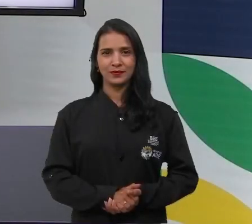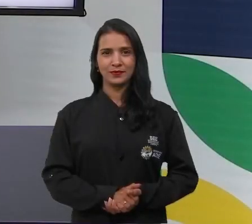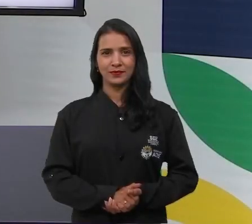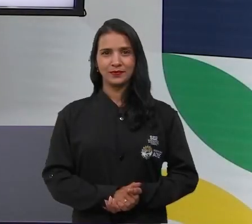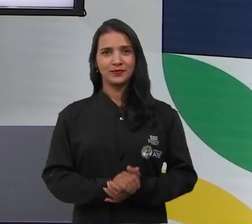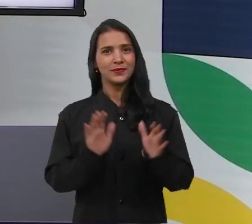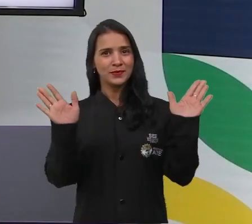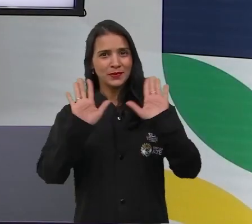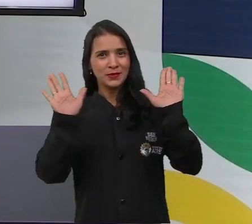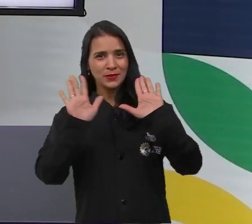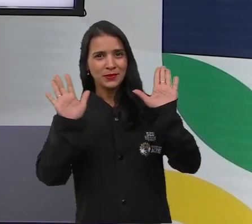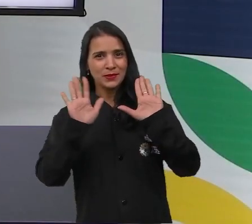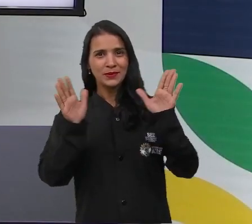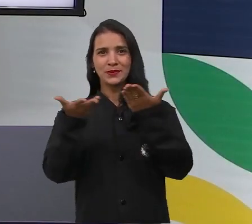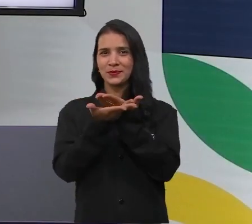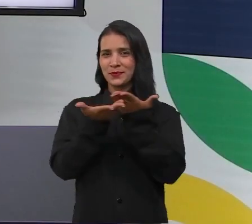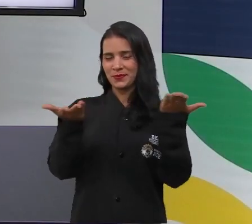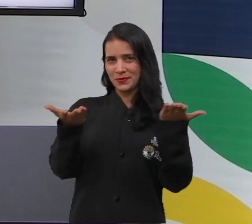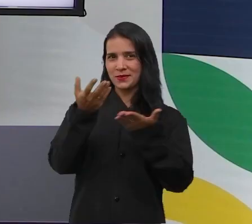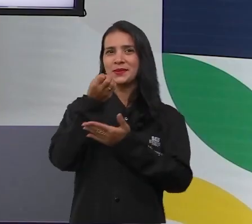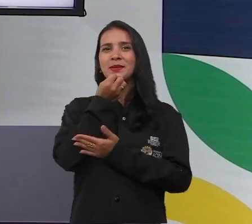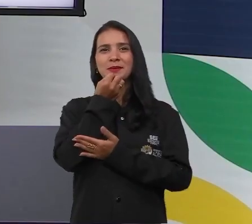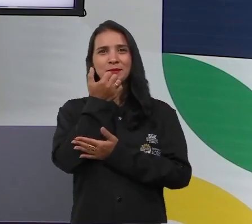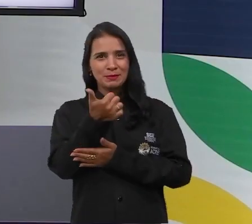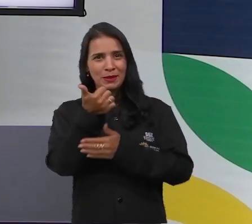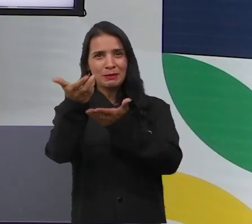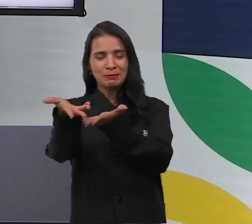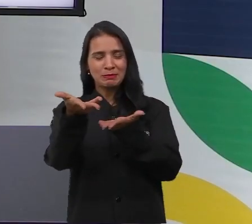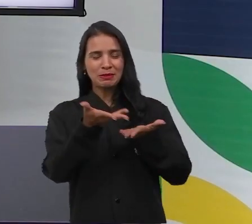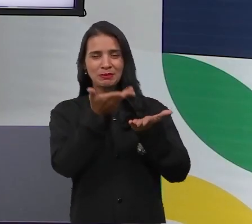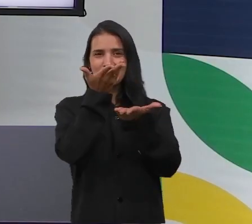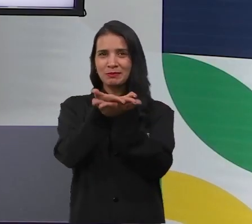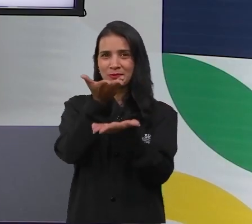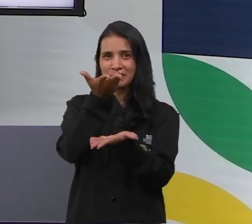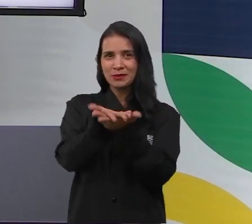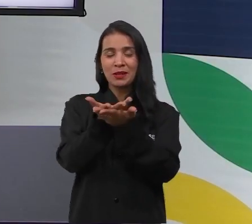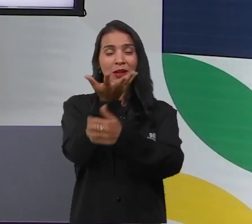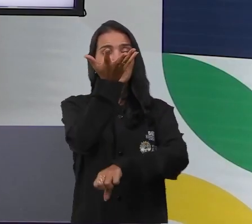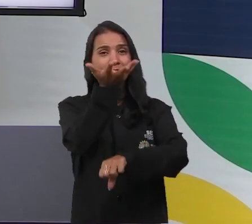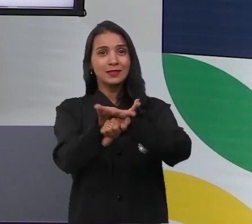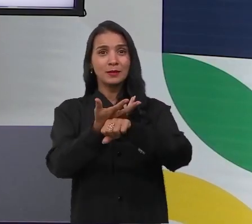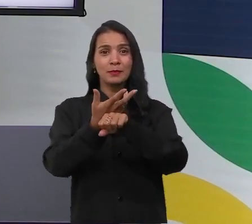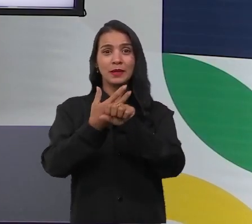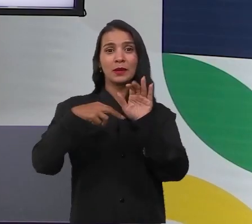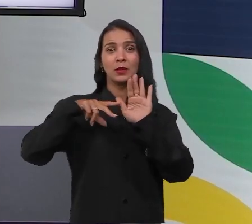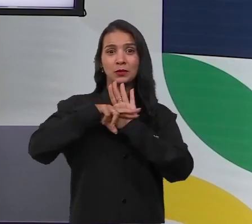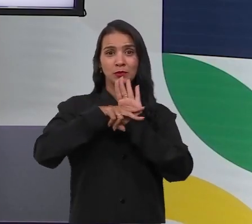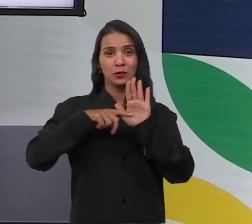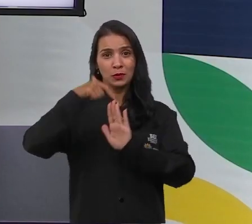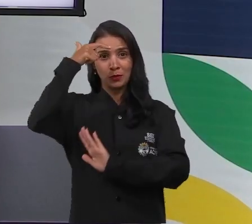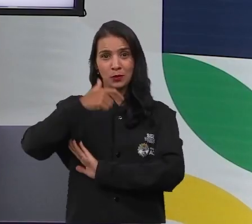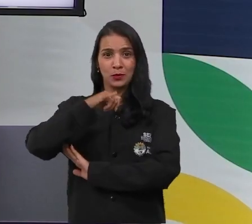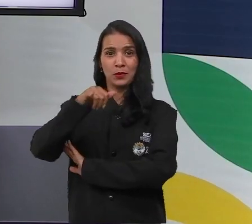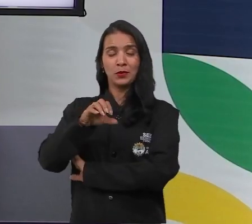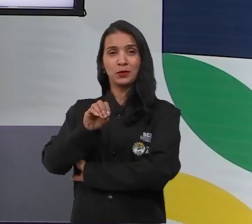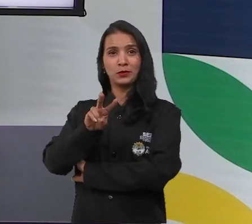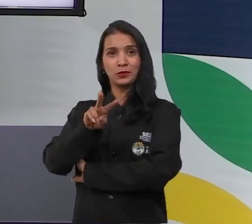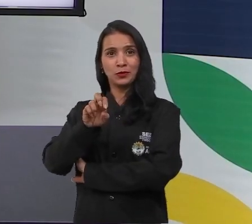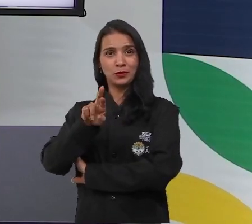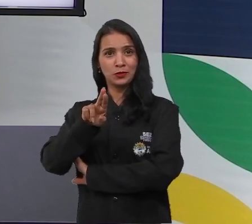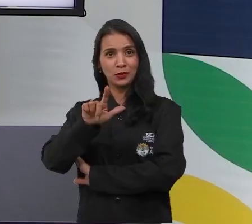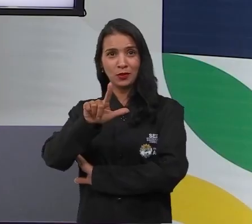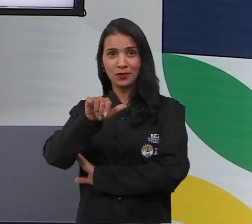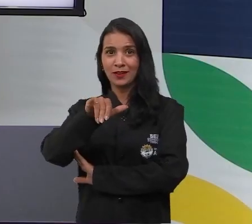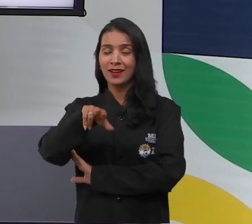Olá, estudantes, sejam muito bem-vindos para mais uma aula de Biologia. Meu nome é Giovanna Paula, sou professora aqui do SEMEAC e hoje vamos